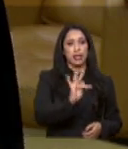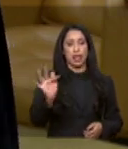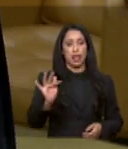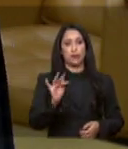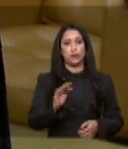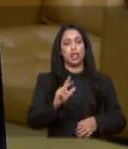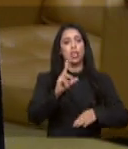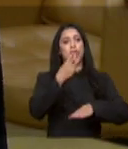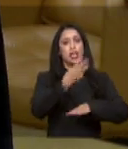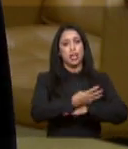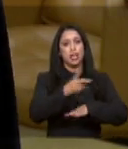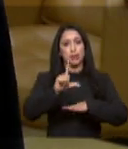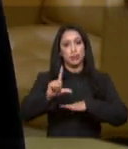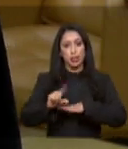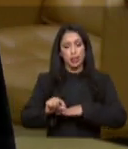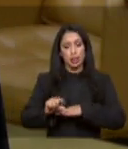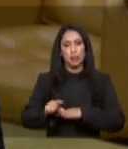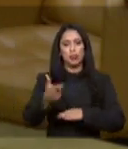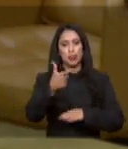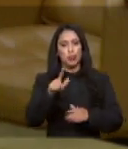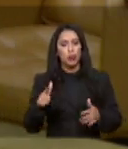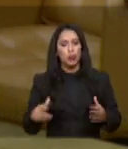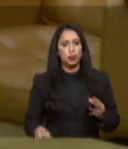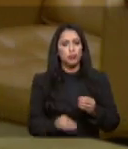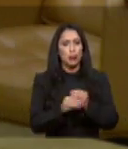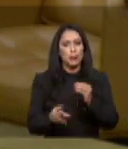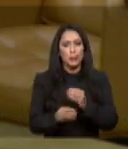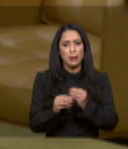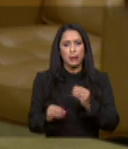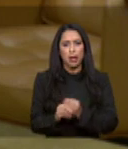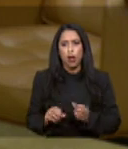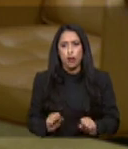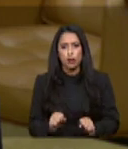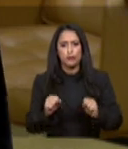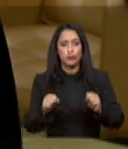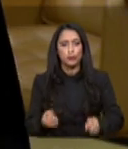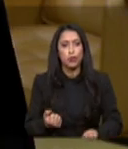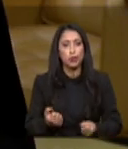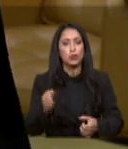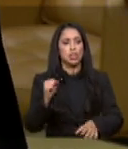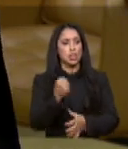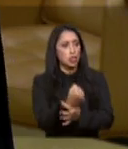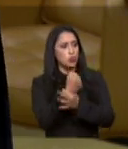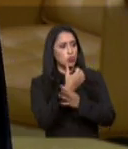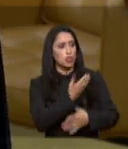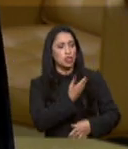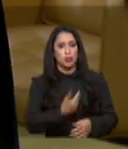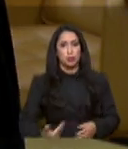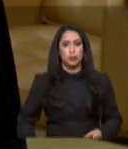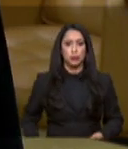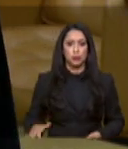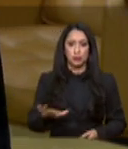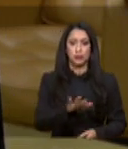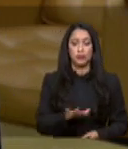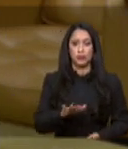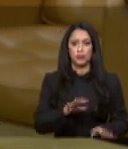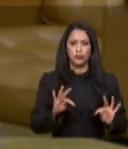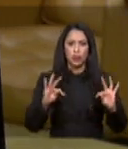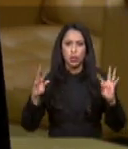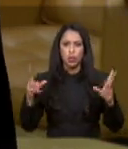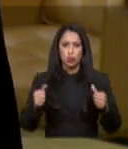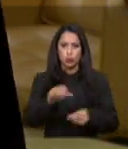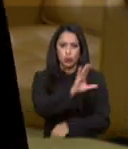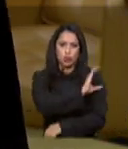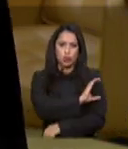IBAMA e do ICMBio, além do apoio específico de forças estaduais e de segurança pública, todos sob a